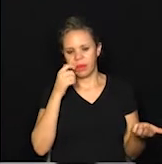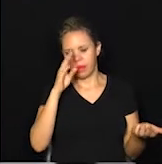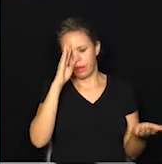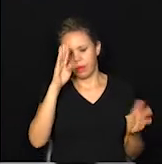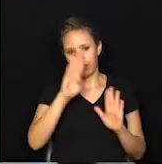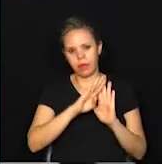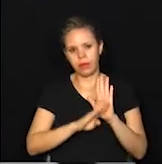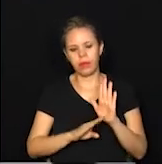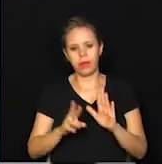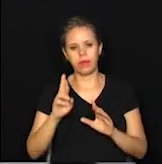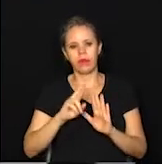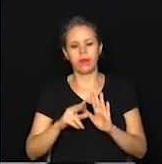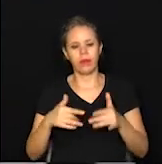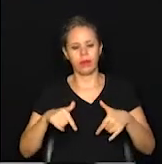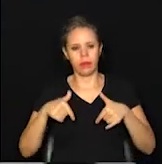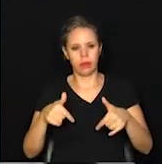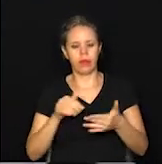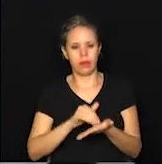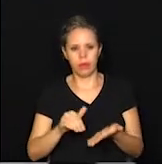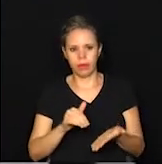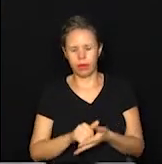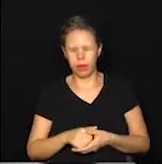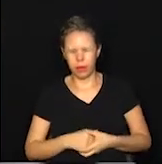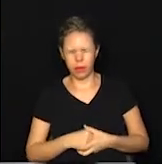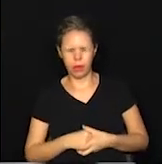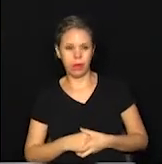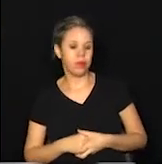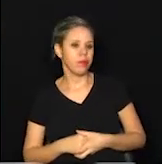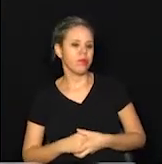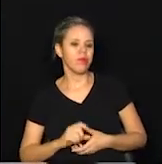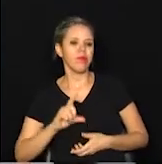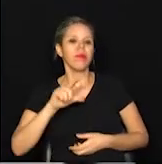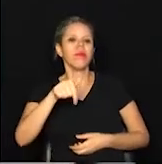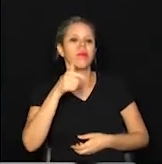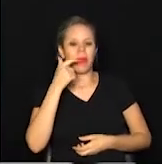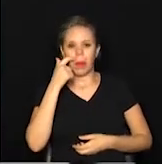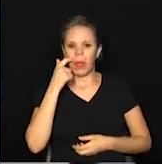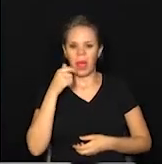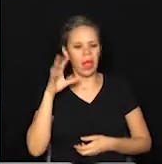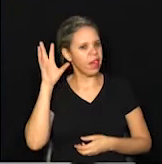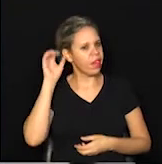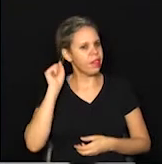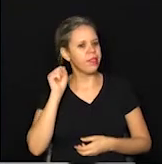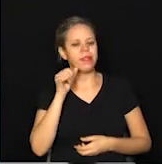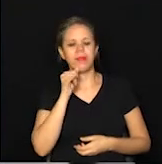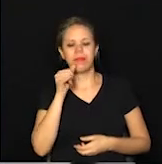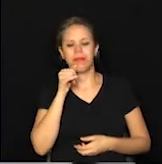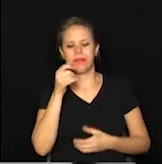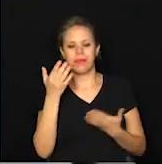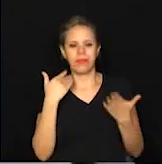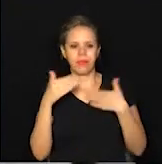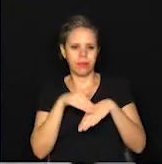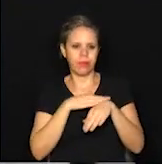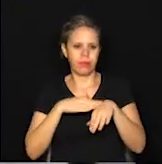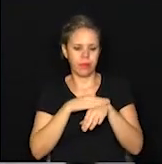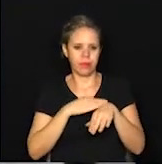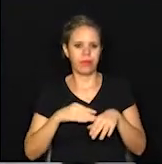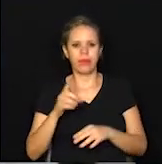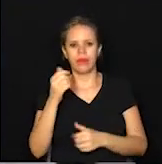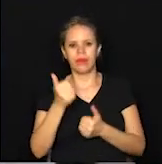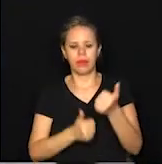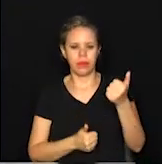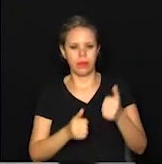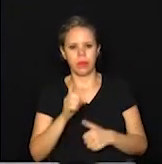as diretrizes e as ações da secretaria. Aí, logo após, ouviremos a direção da PESEC,